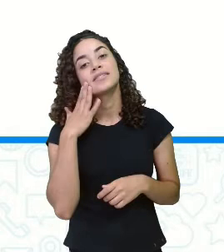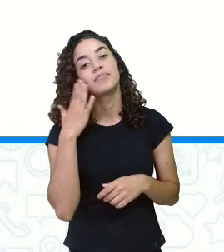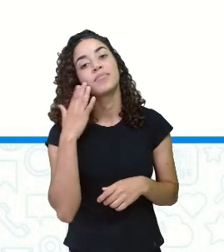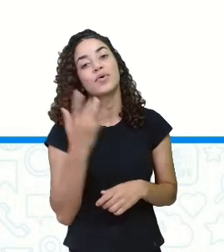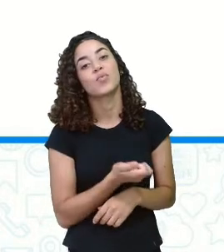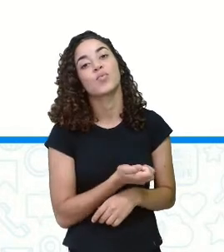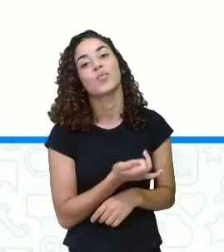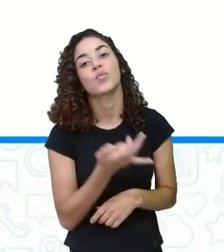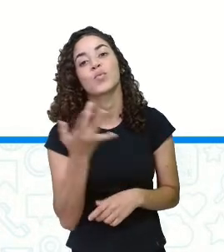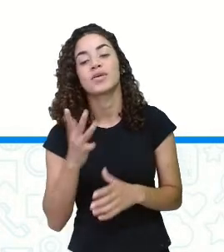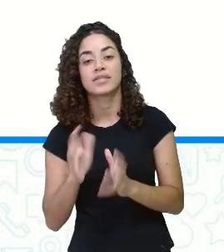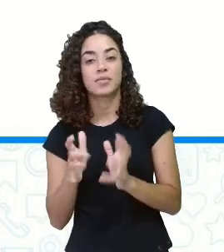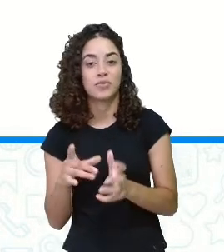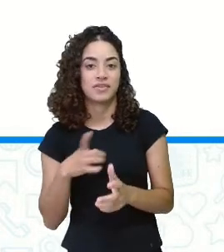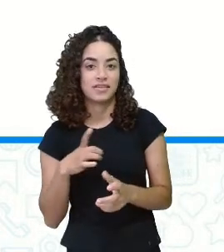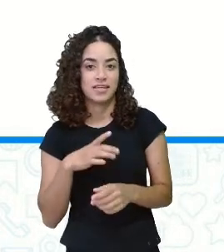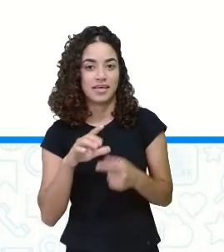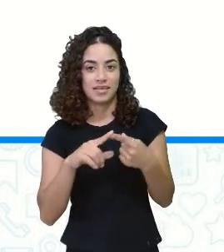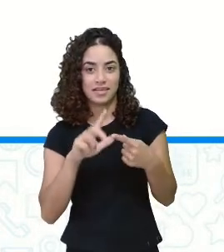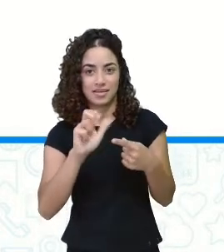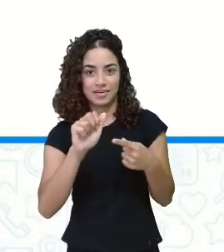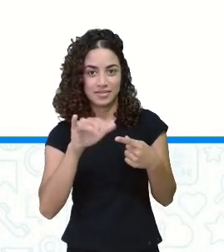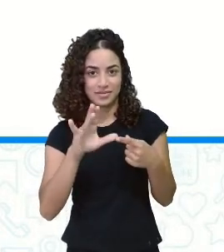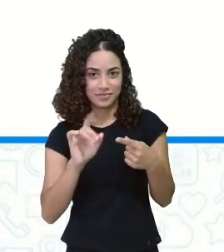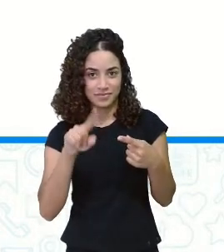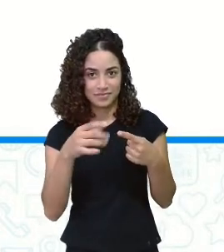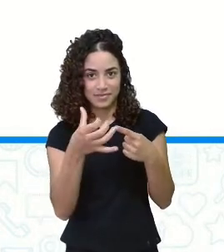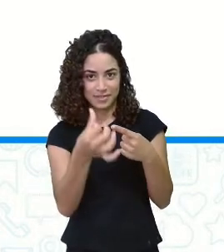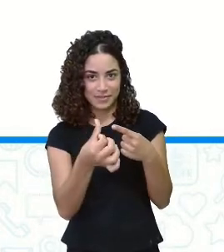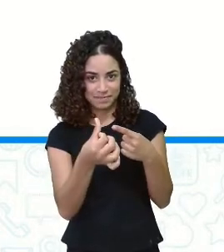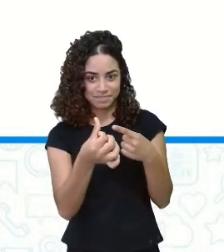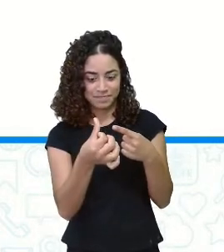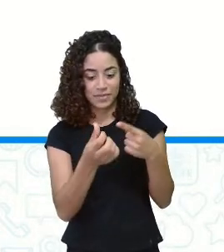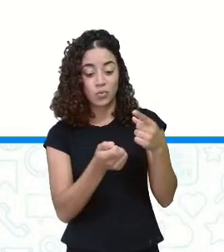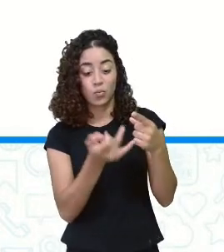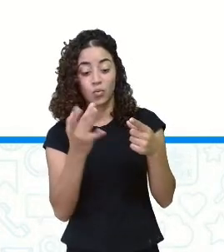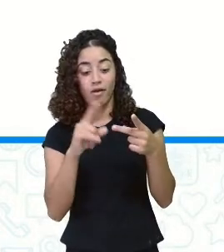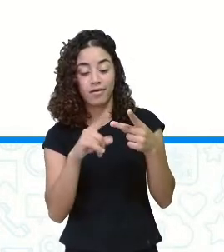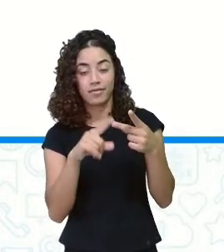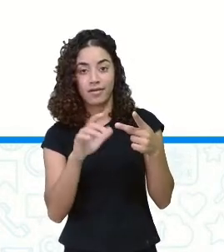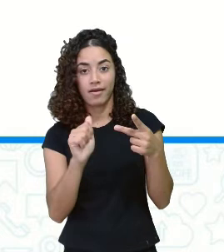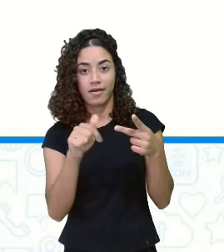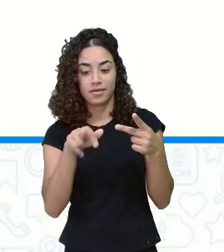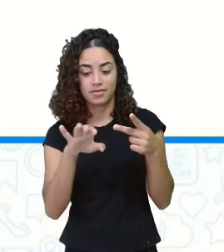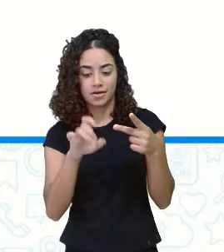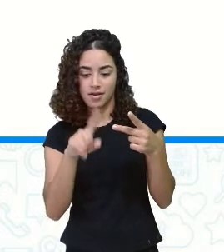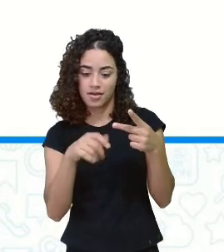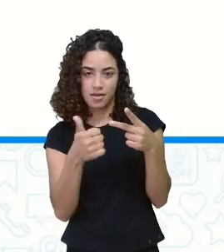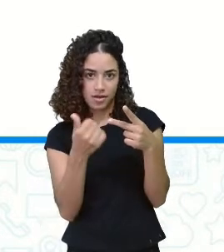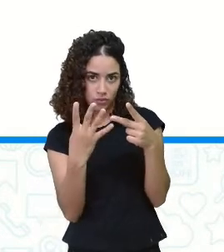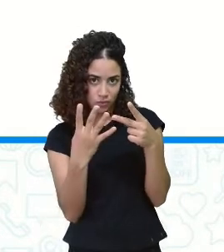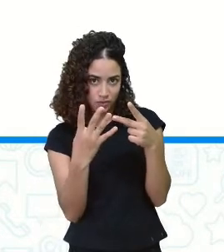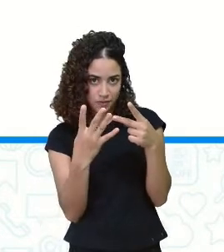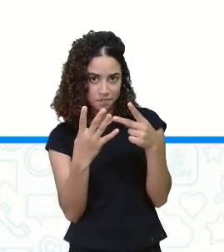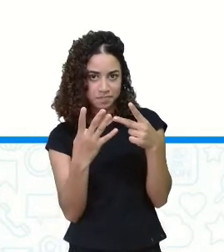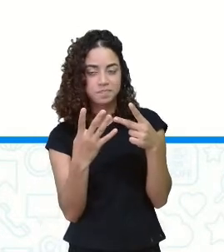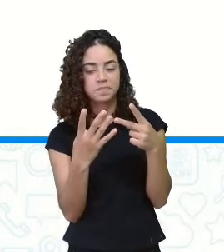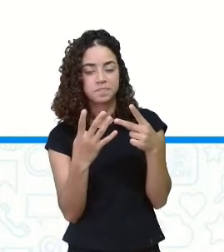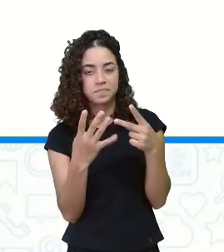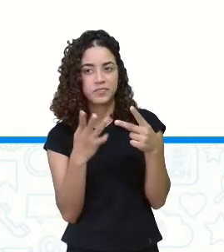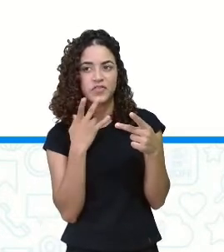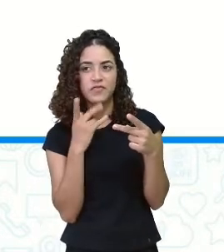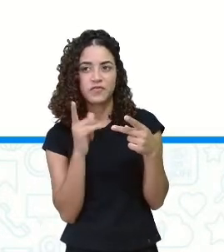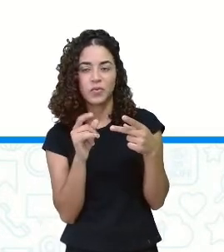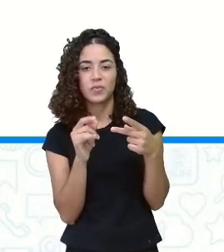tem Caio, que são 6, quantas bolas tem André, 14. E aí o problema diz o seguinte,